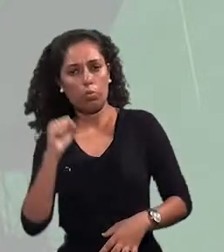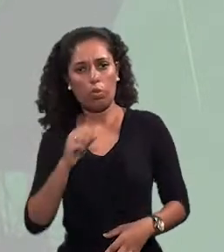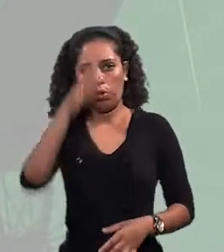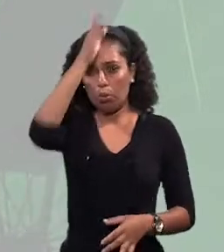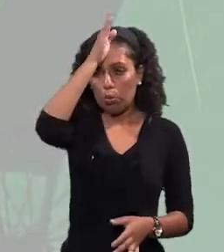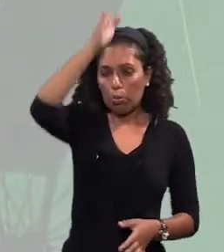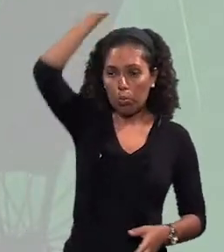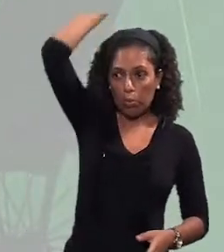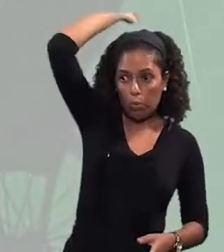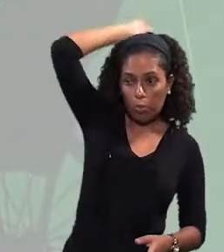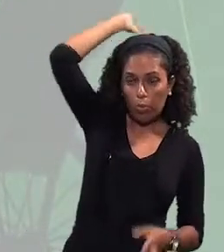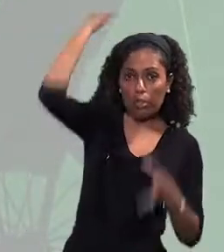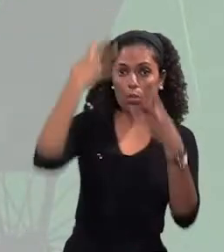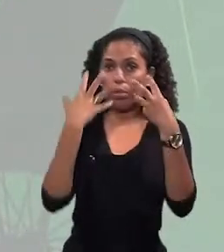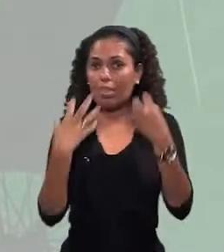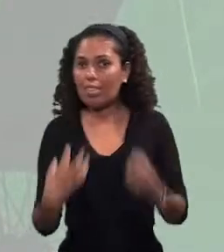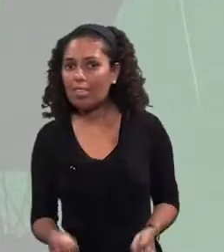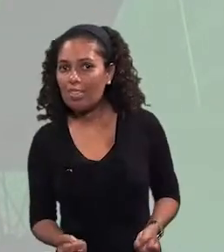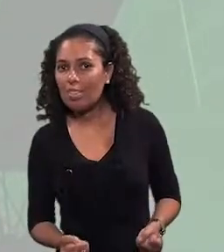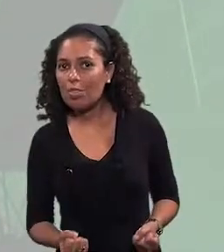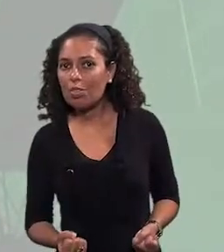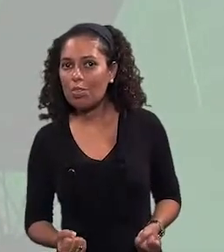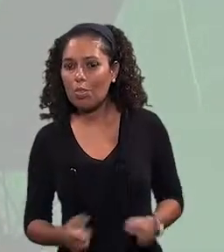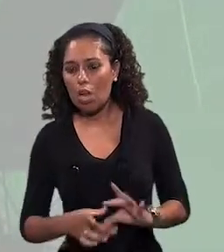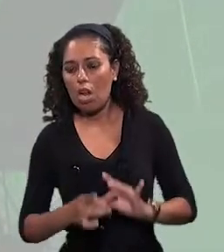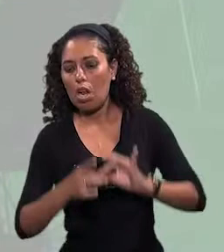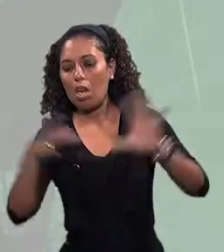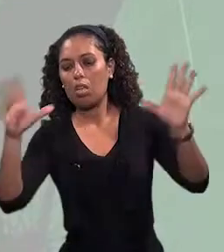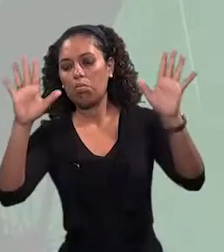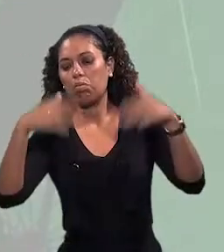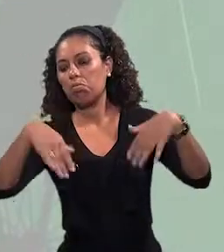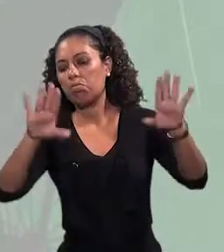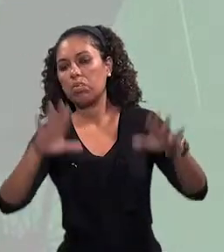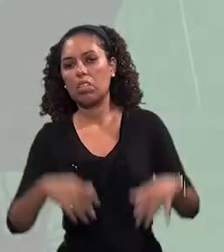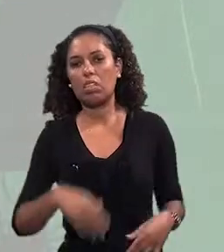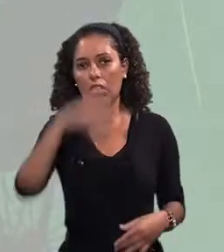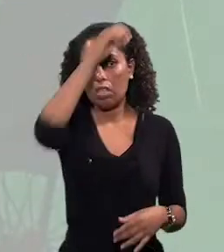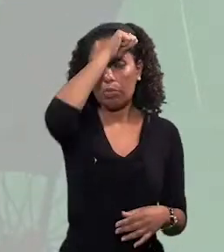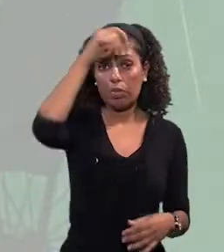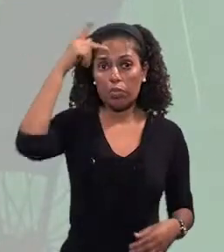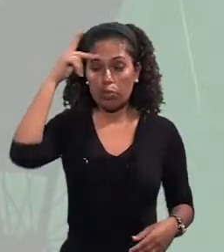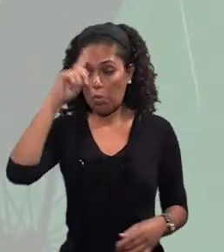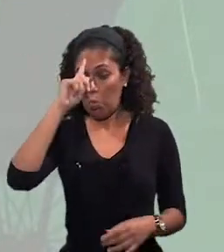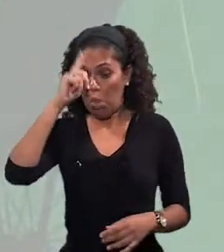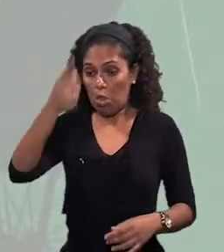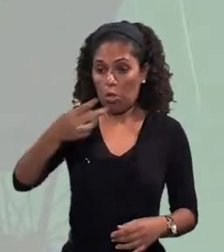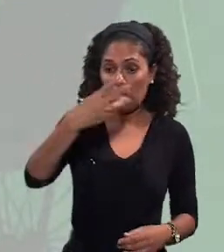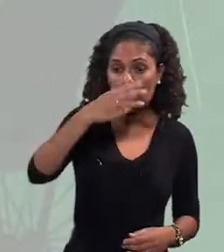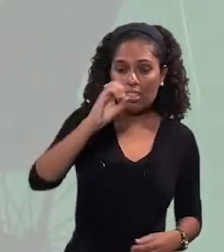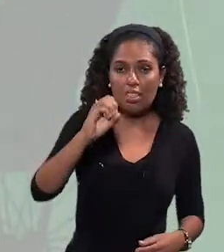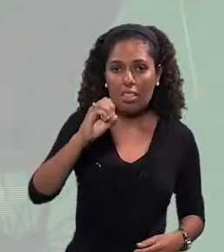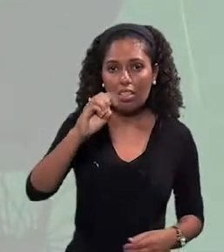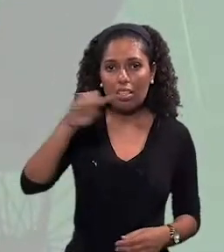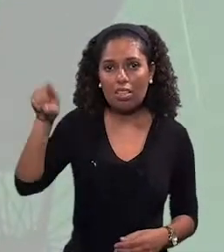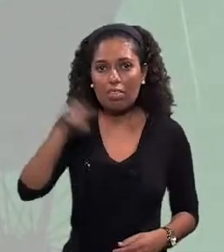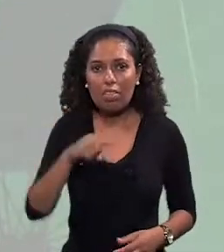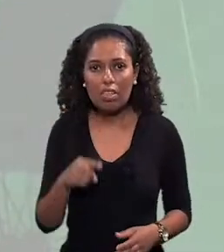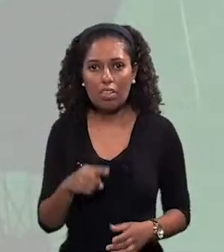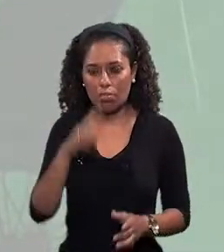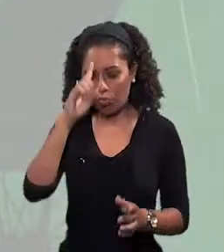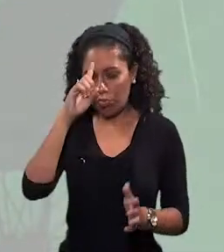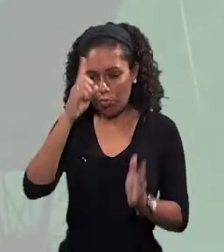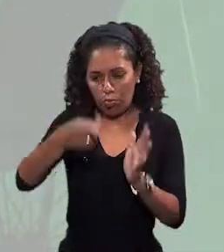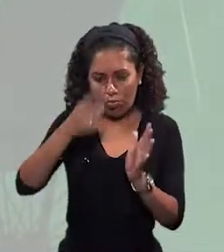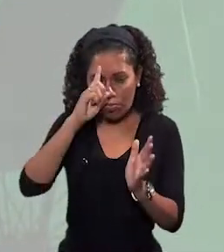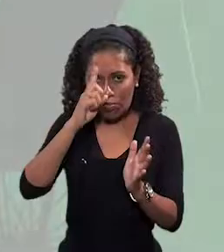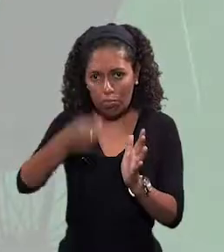aquilo funcionar, mesmo sem laudo, porque era para ter interditado? A prefeitura, por que não interditou 30 multas? Está brincando de dar